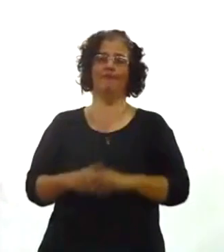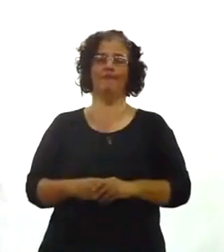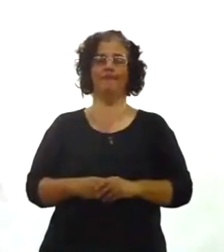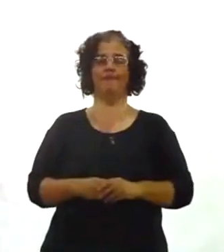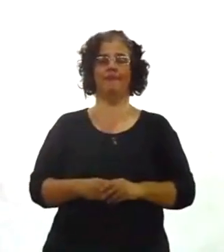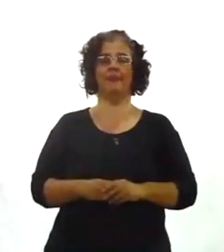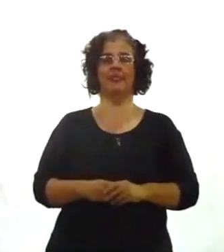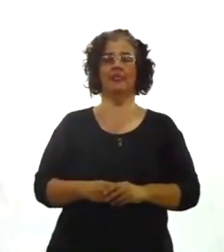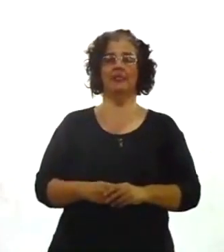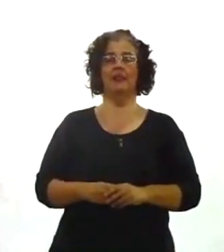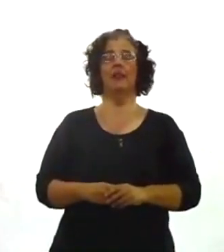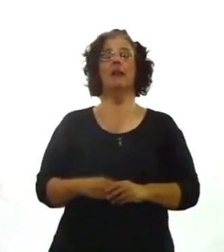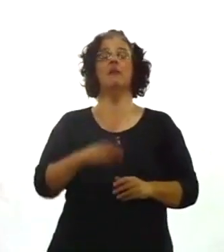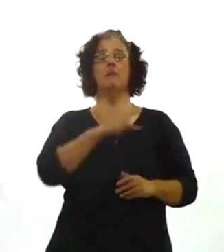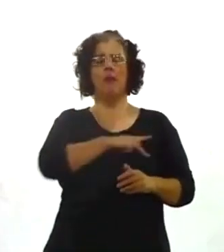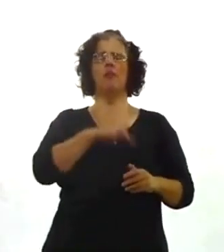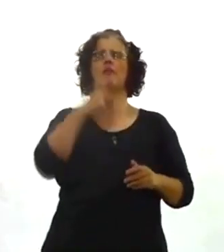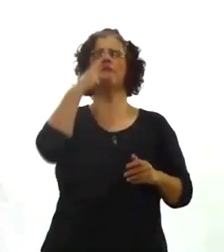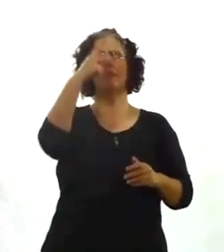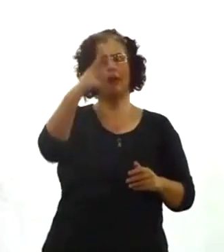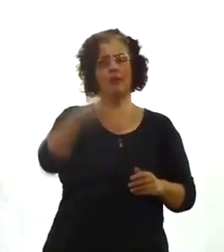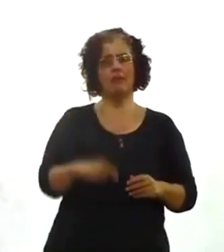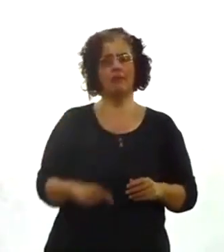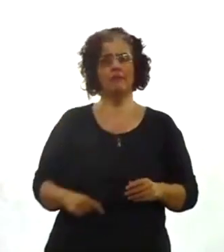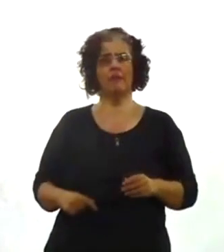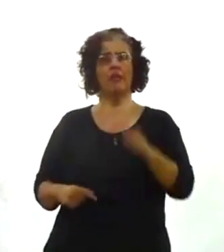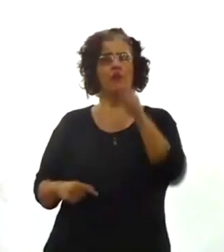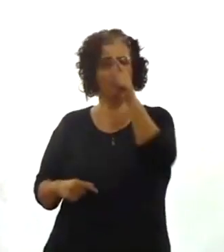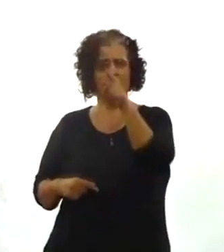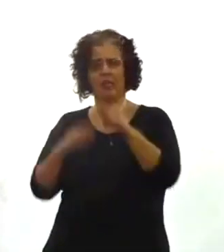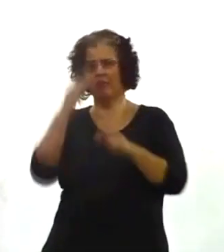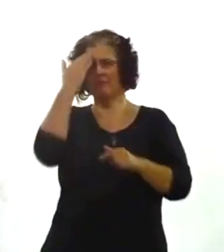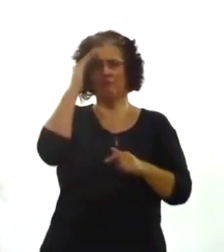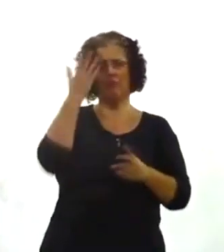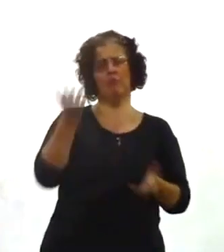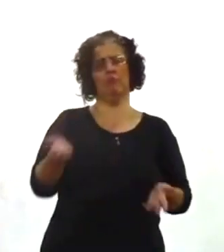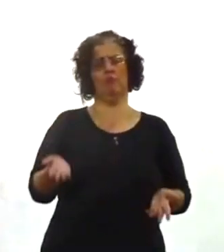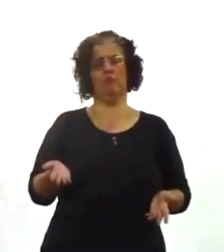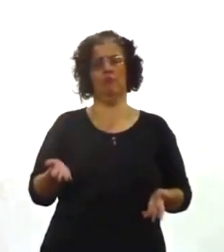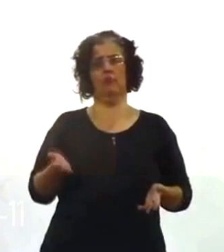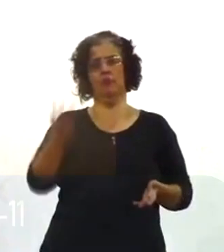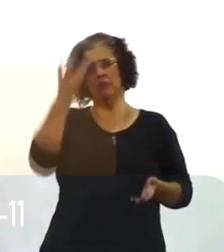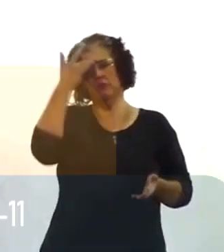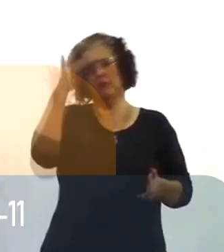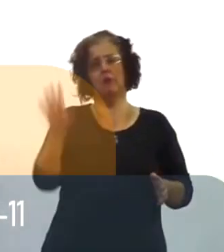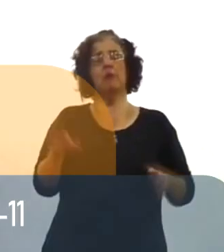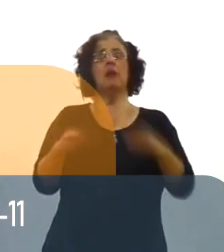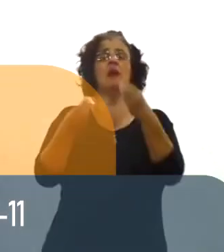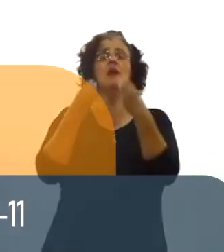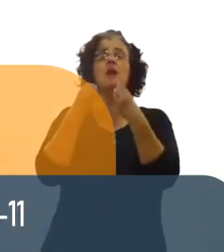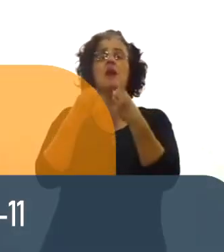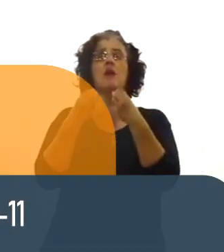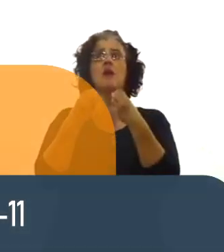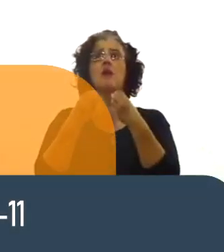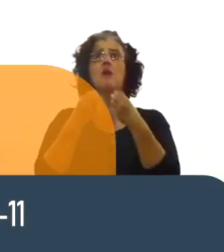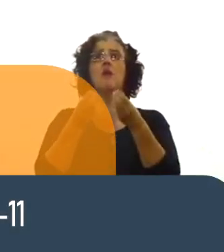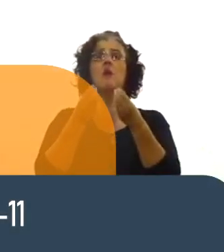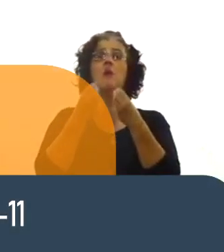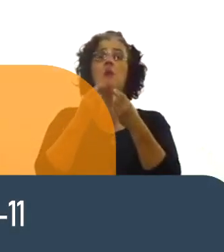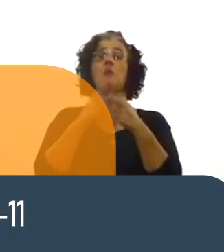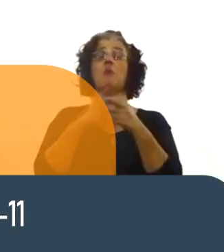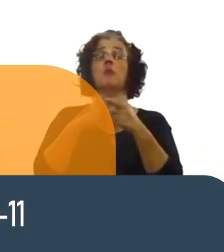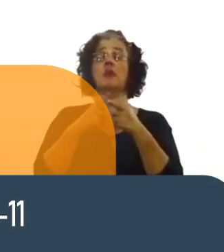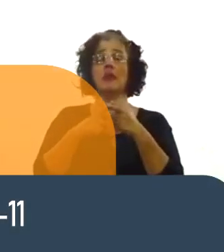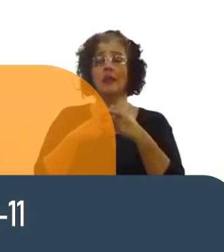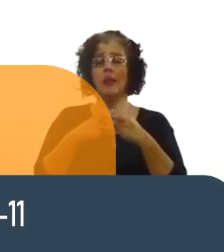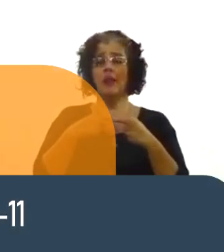àqueles irmãos nossos: olha, vocês não sabem a natureza da tribulação que me sobreveio